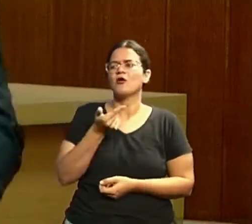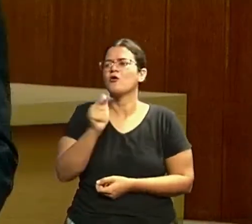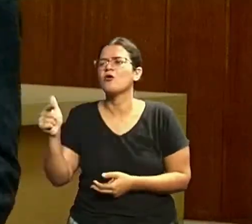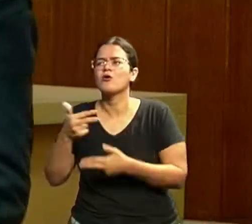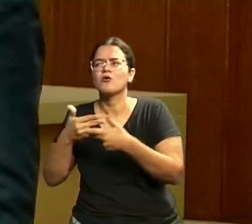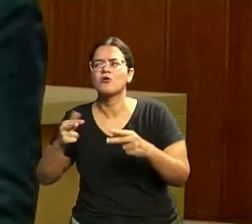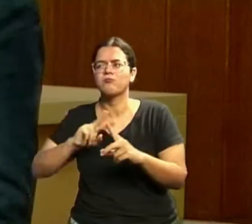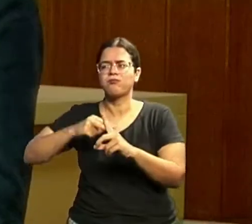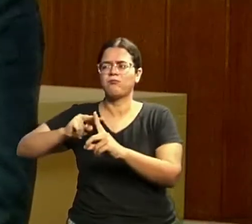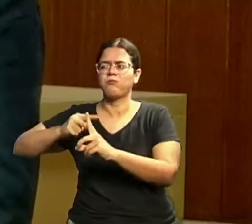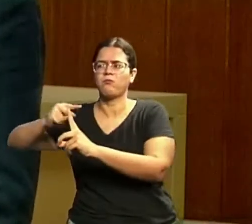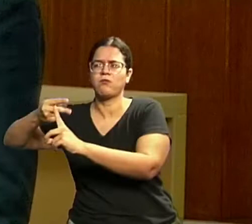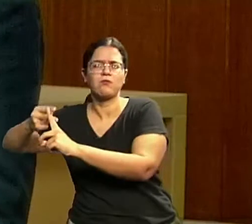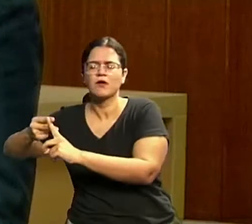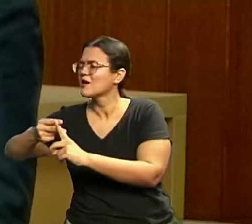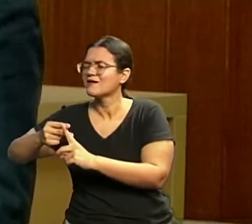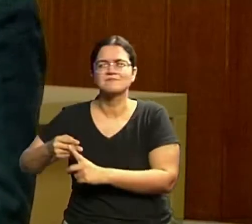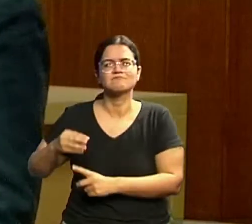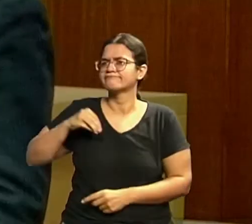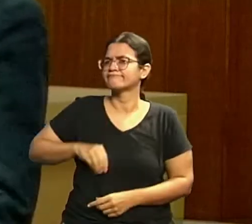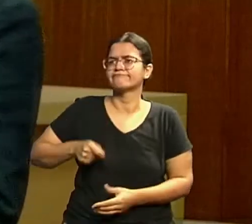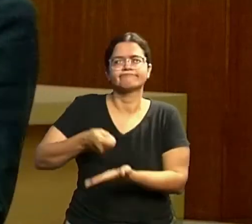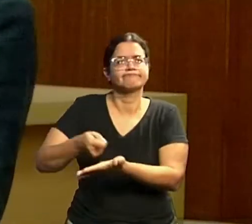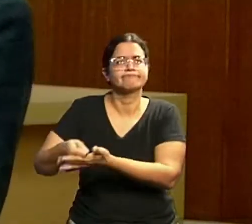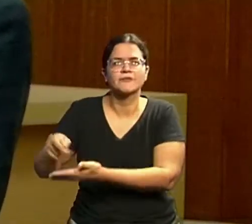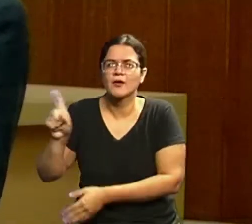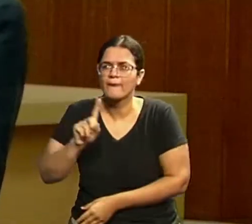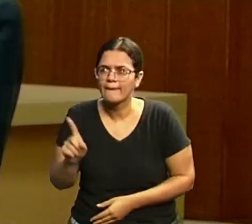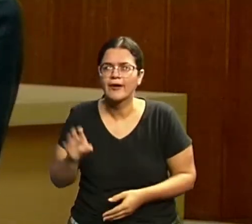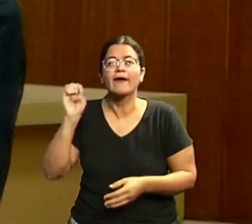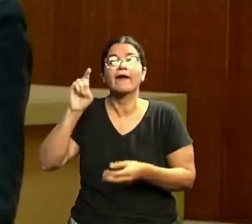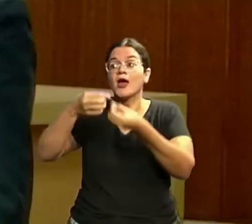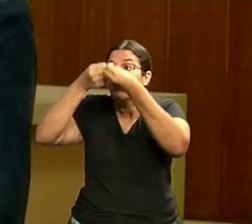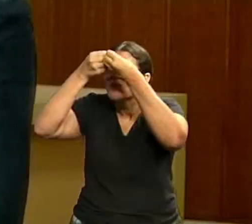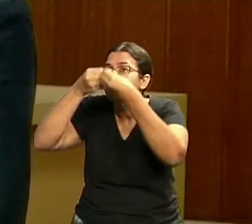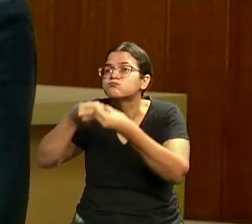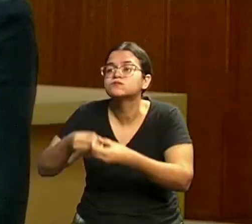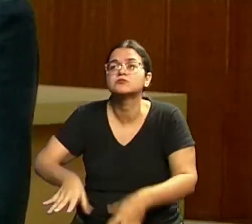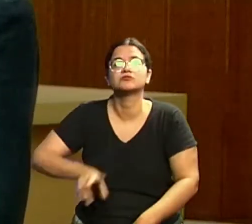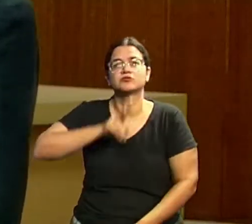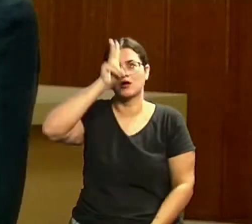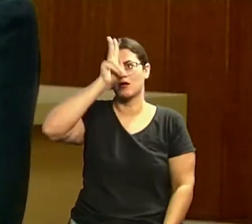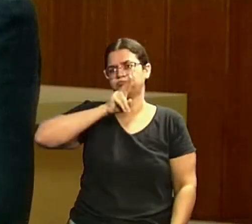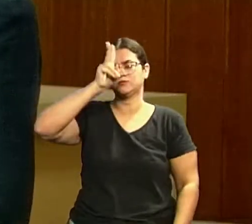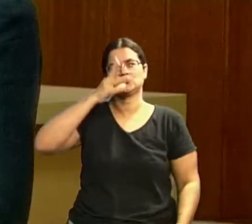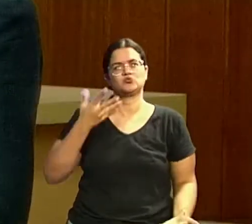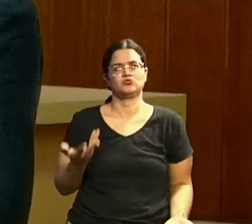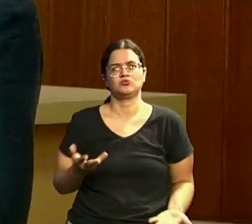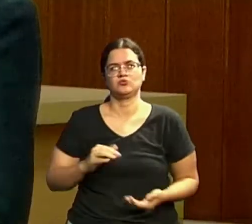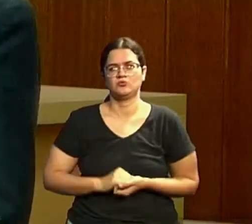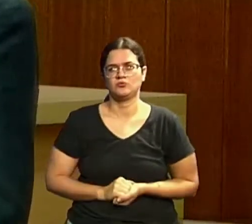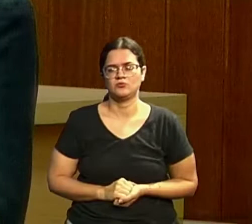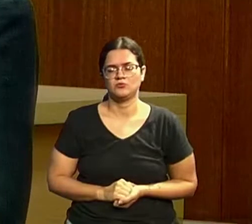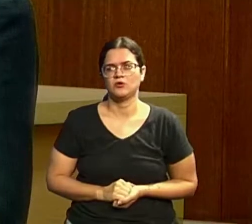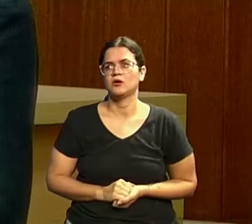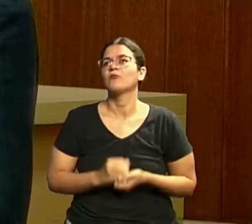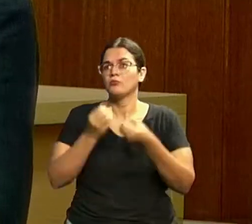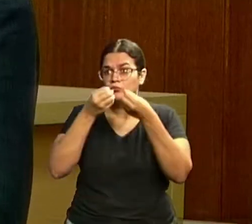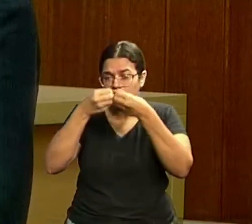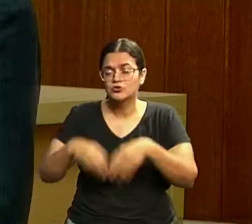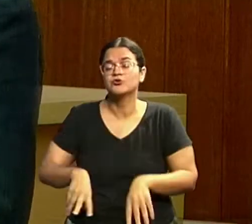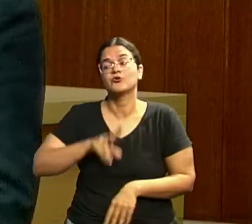aquelas categorias que têm plano de carreira, ou seja, é um prejuízo, vereador Anselmo, muito alto, muito